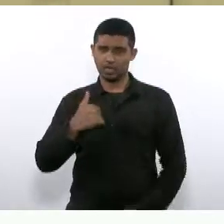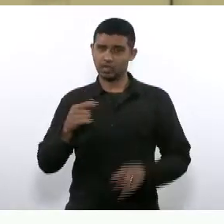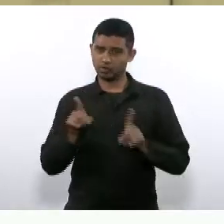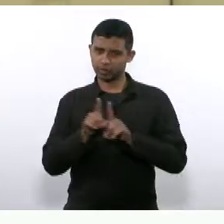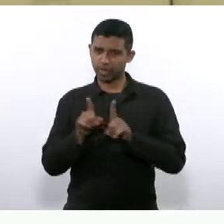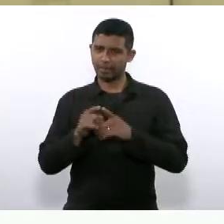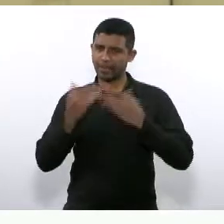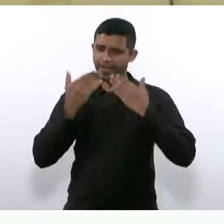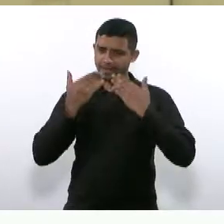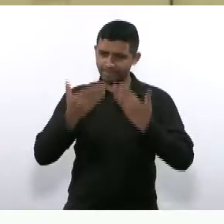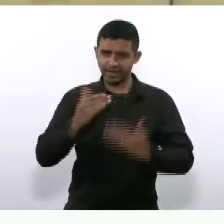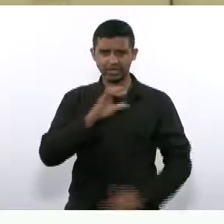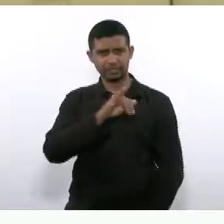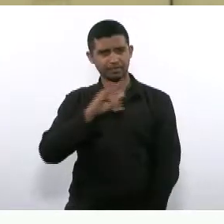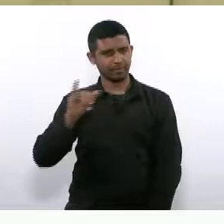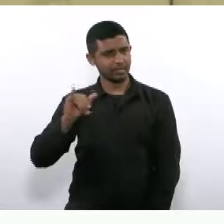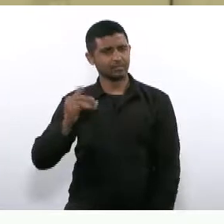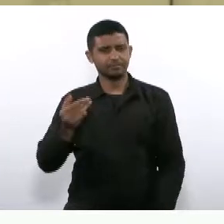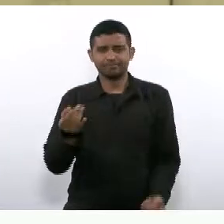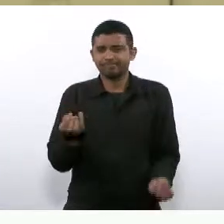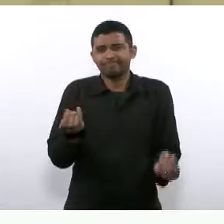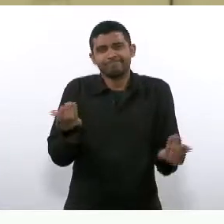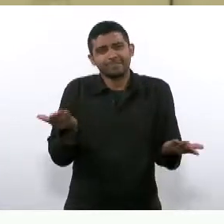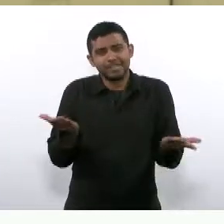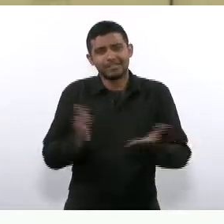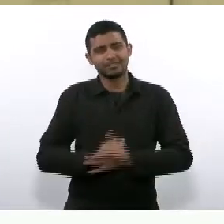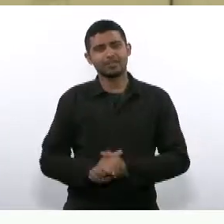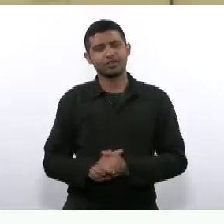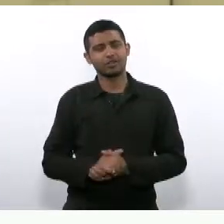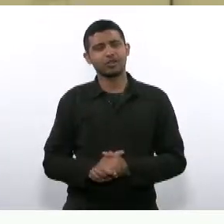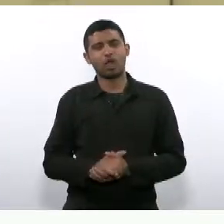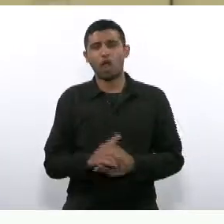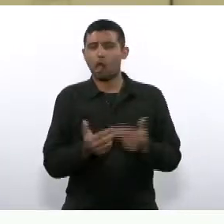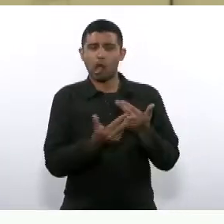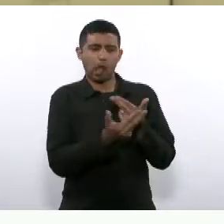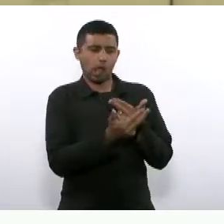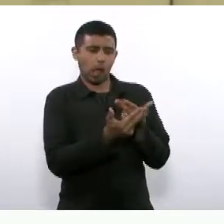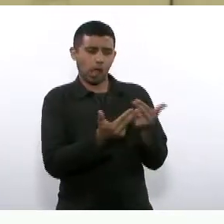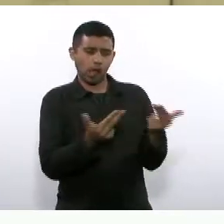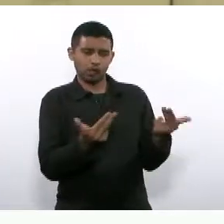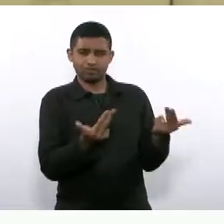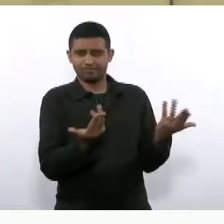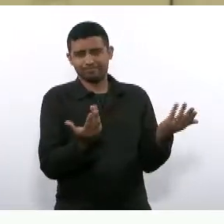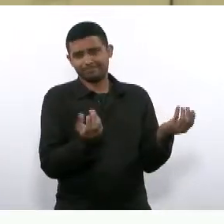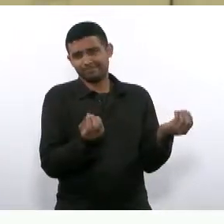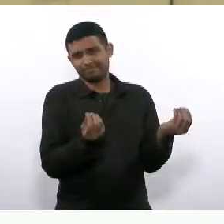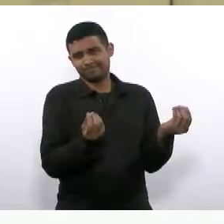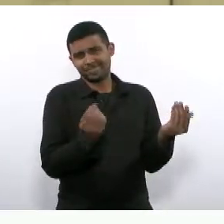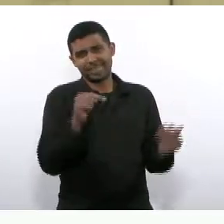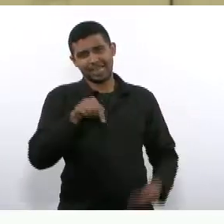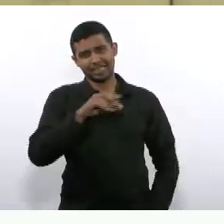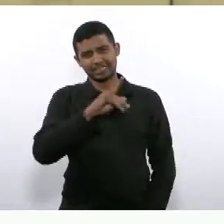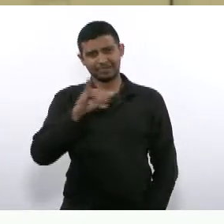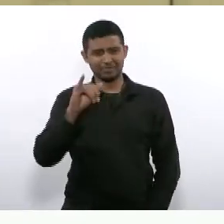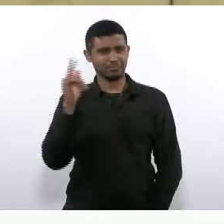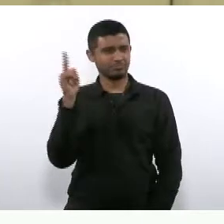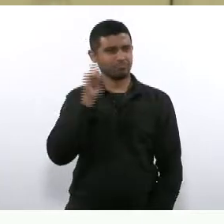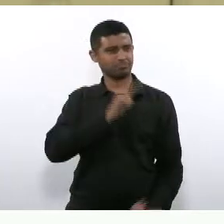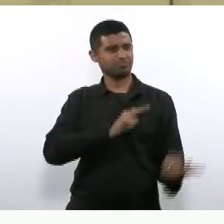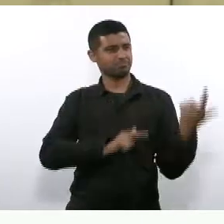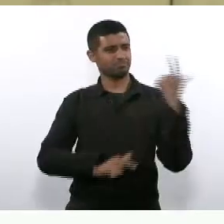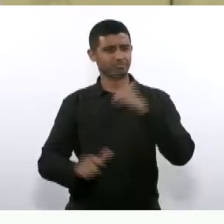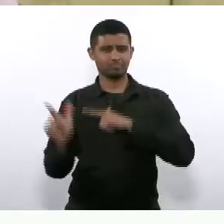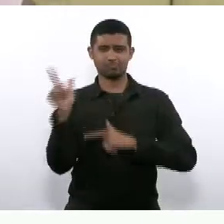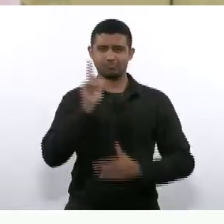estive à frente da CPI. Então, esse tipo de coisa que fez, né, a CPI acontecer de fato,